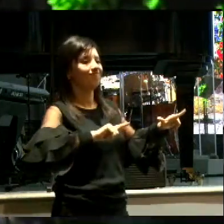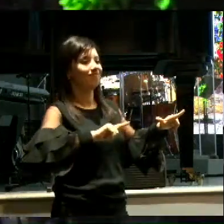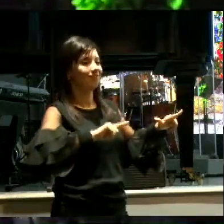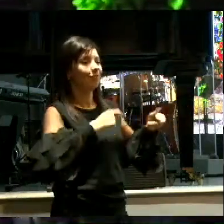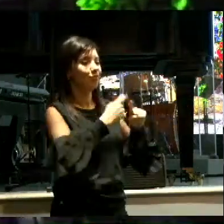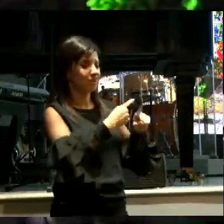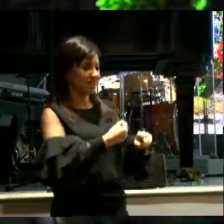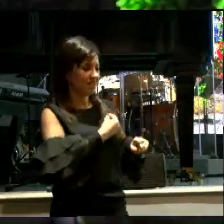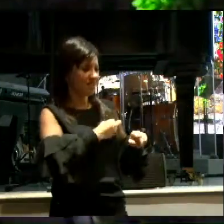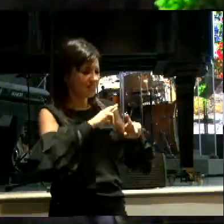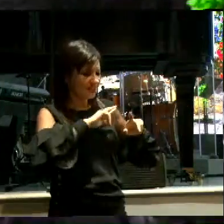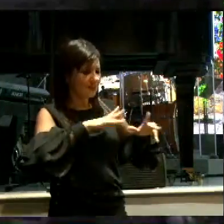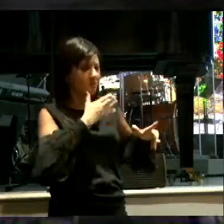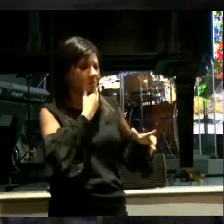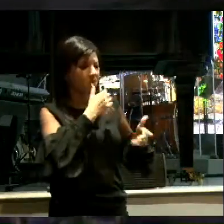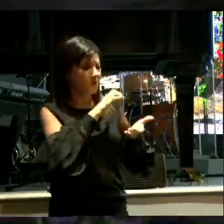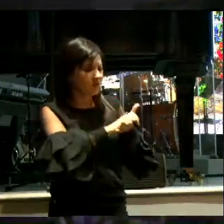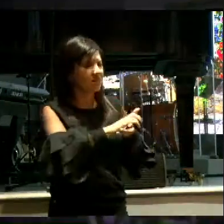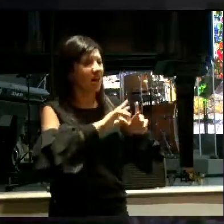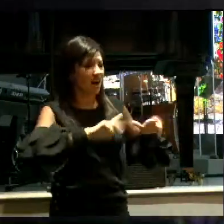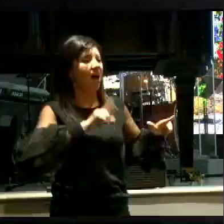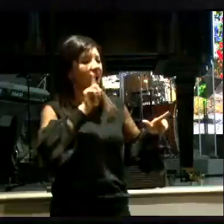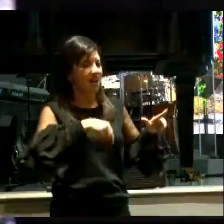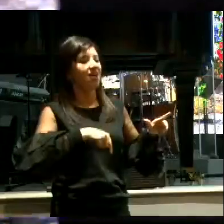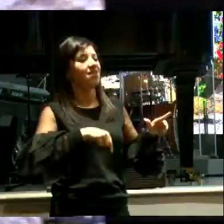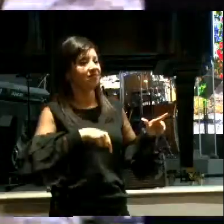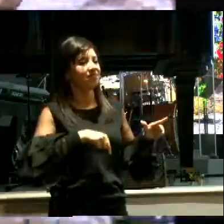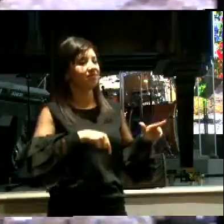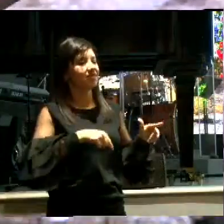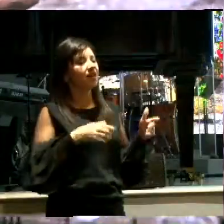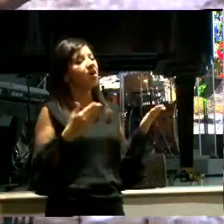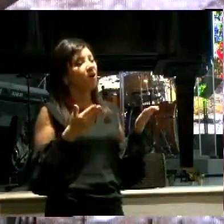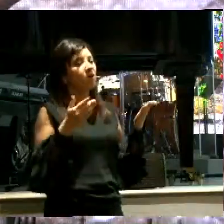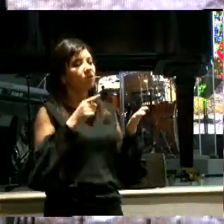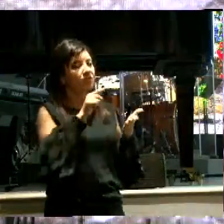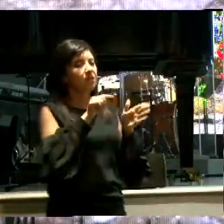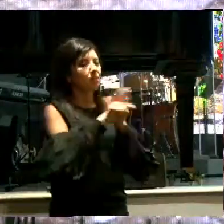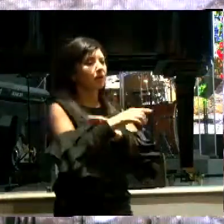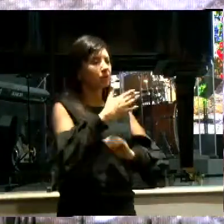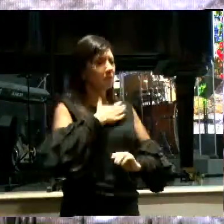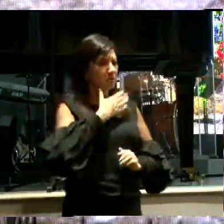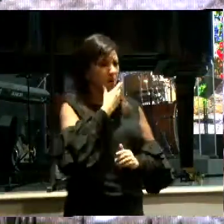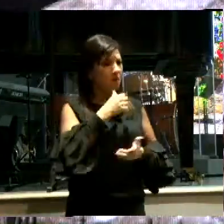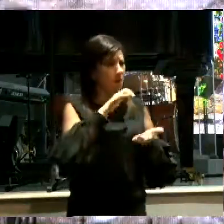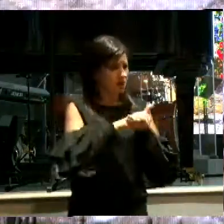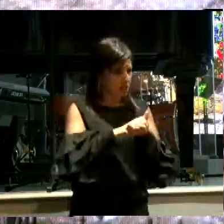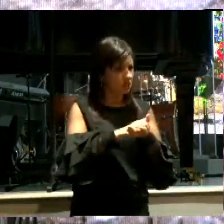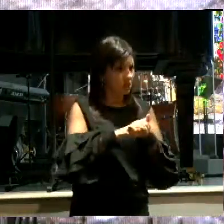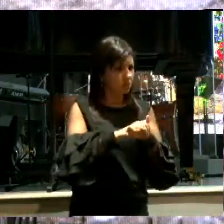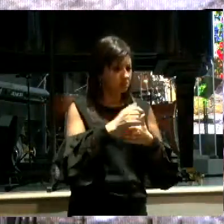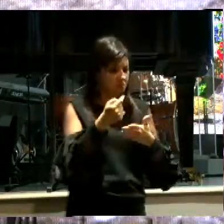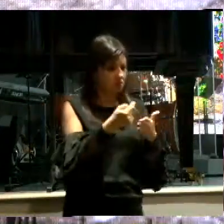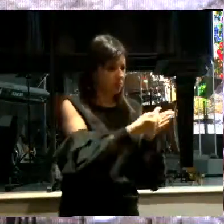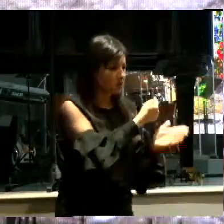Então, hoje, se você perguntar para ele, como é que eu estou hoje? Ah, falta muito para chegar